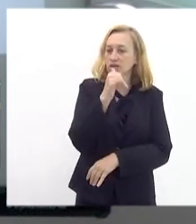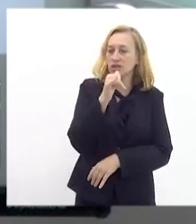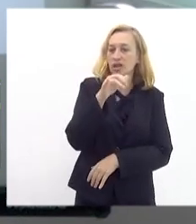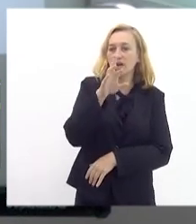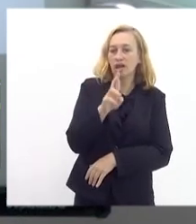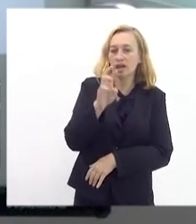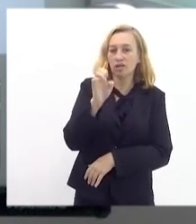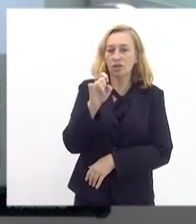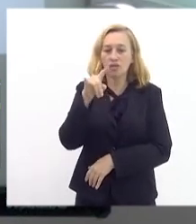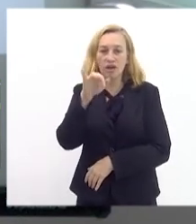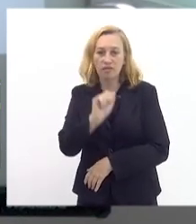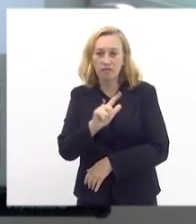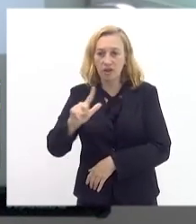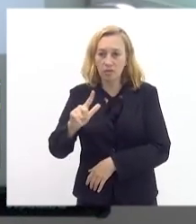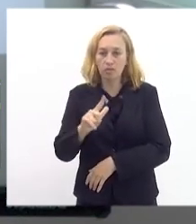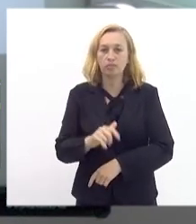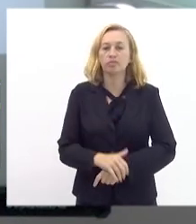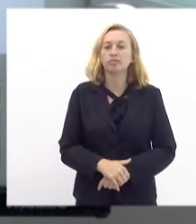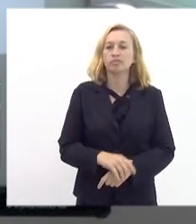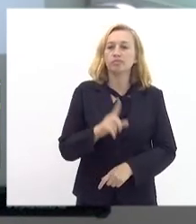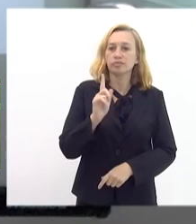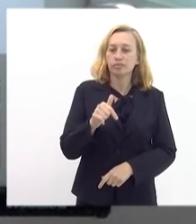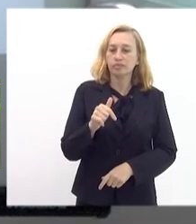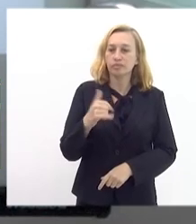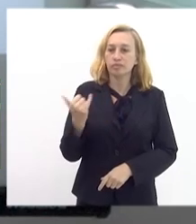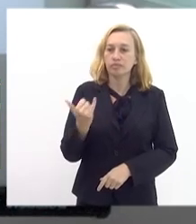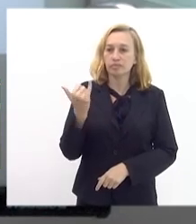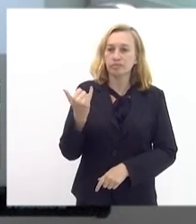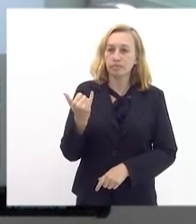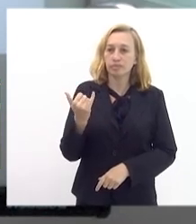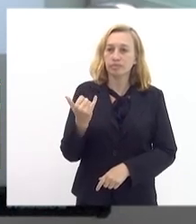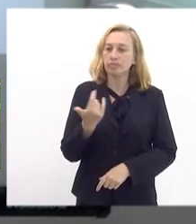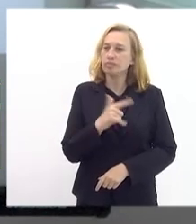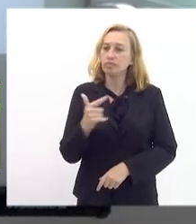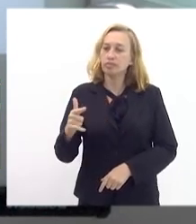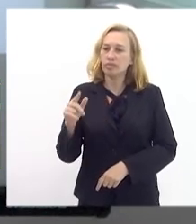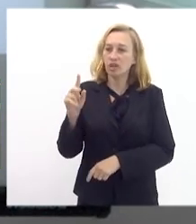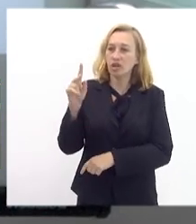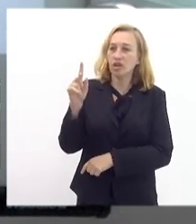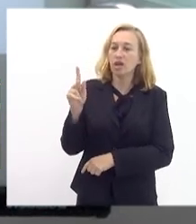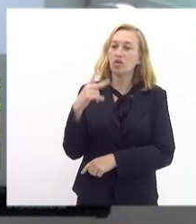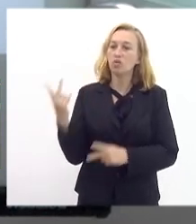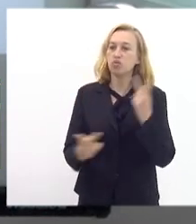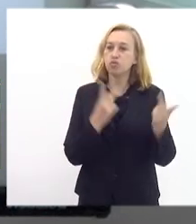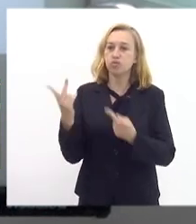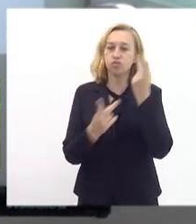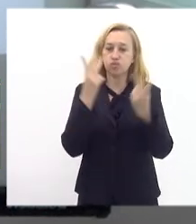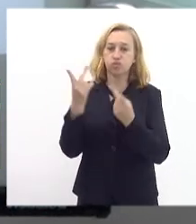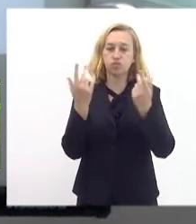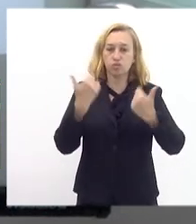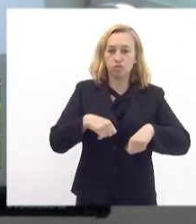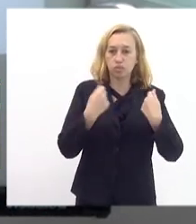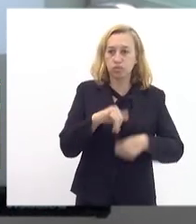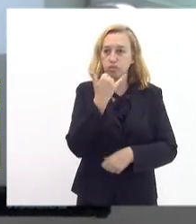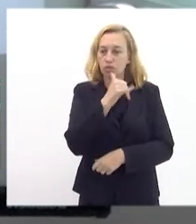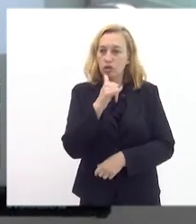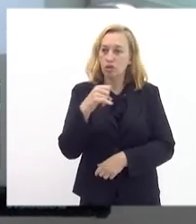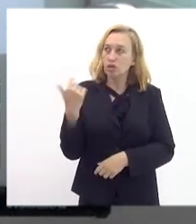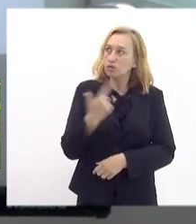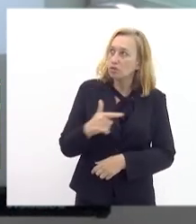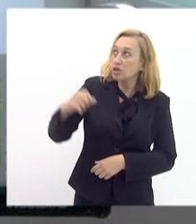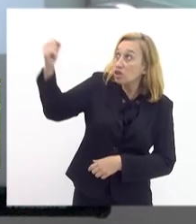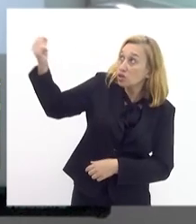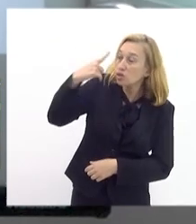renováveis a energia renovável é intermitente quando não tem vento nas opções de energia quando não tem sol Nós